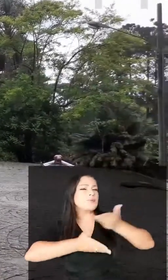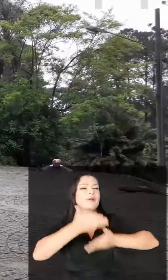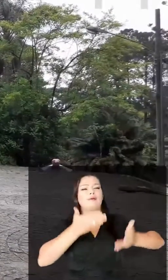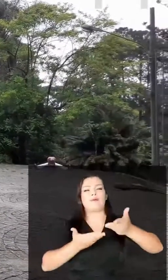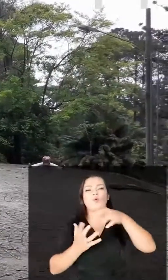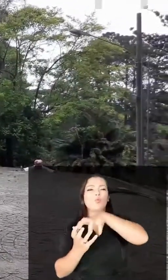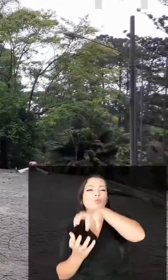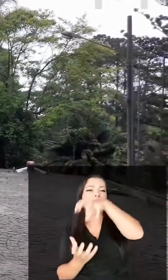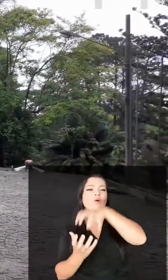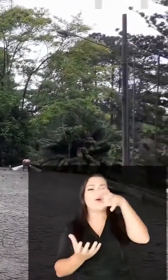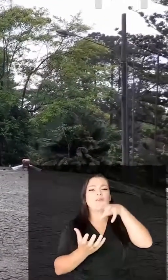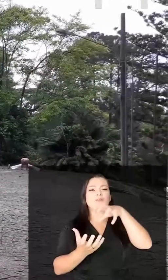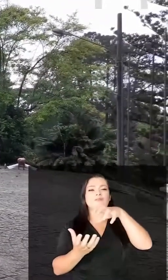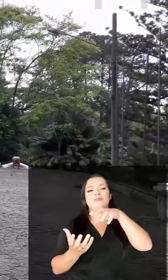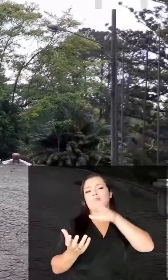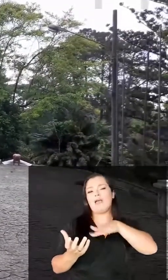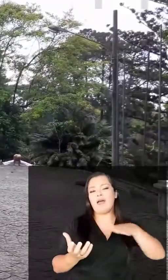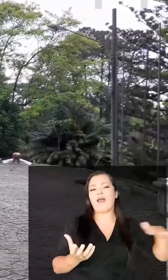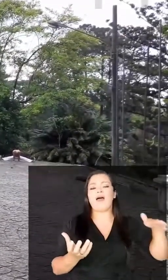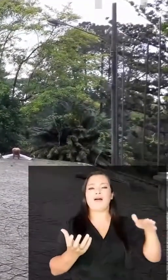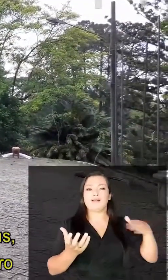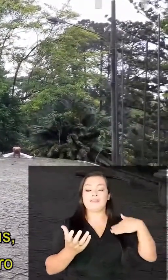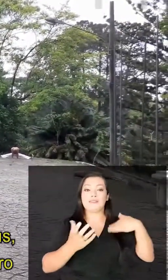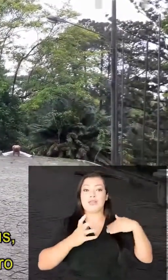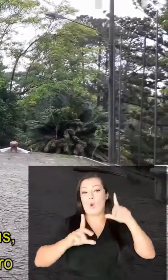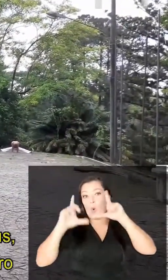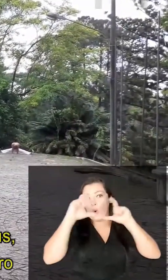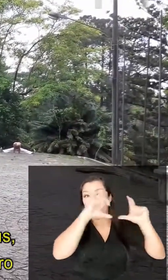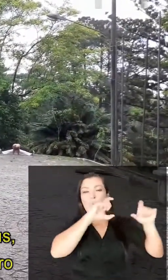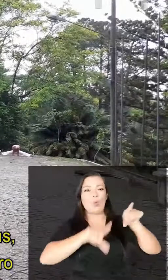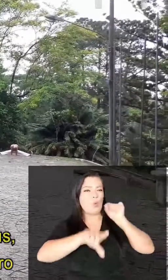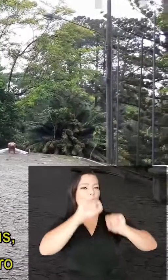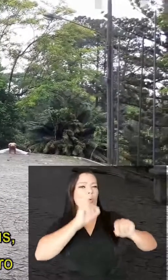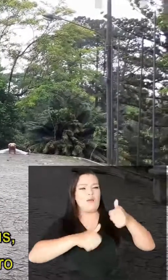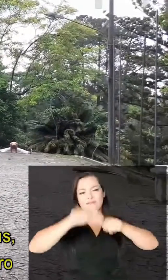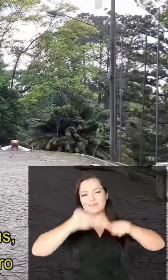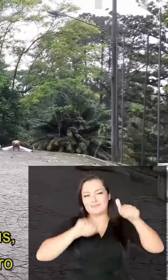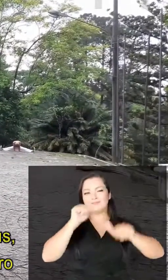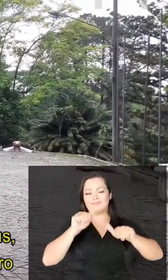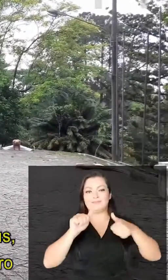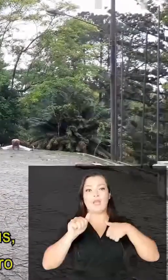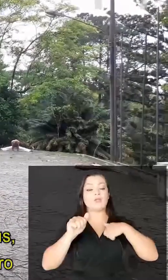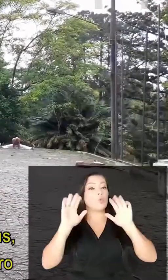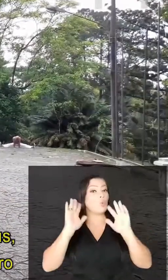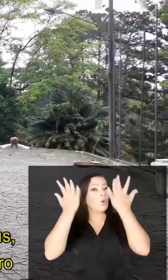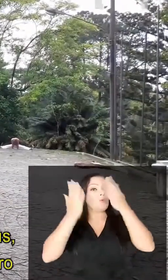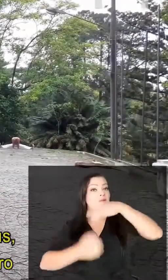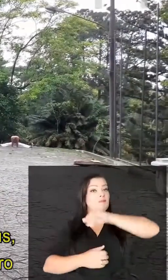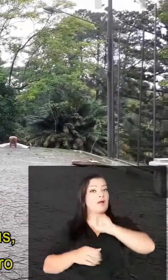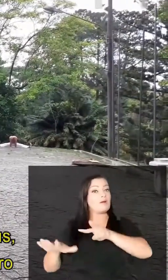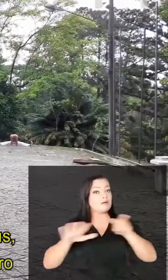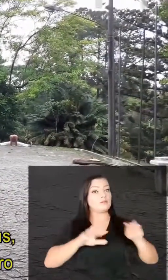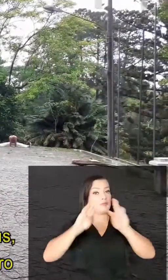com crianças, exposição de concurso de fotos. A gente comemoraria em maio a